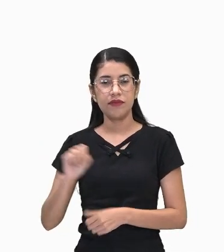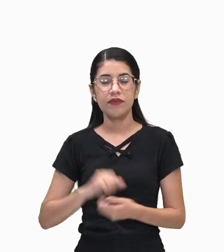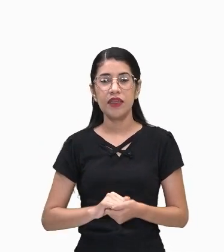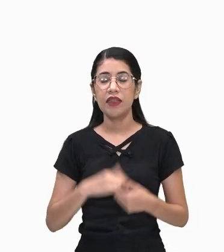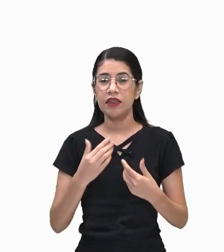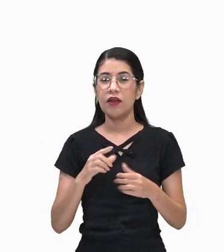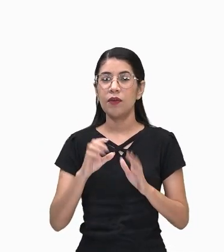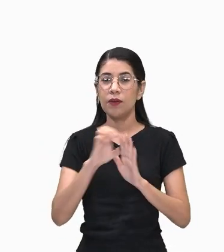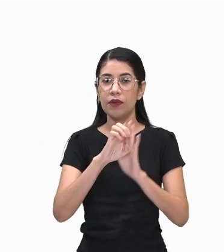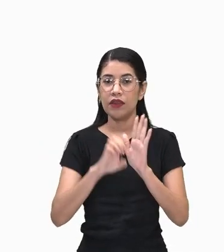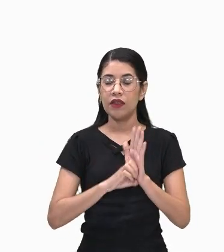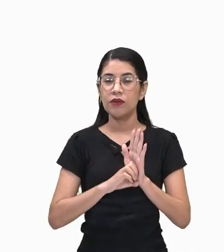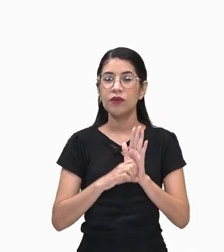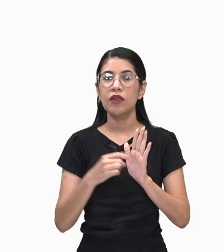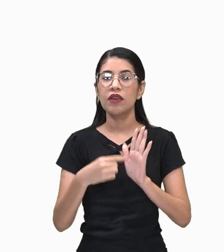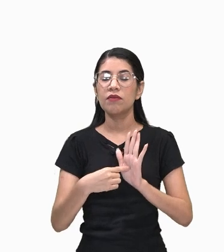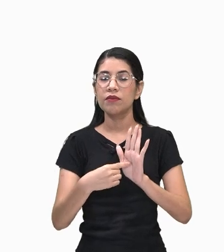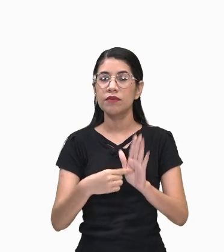ali previsto,